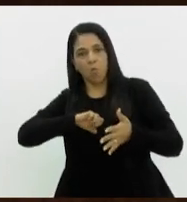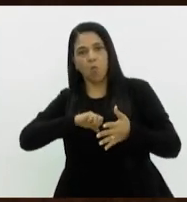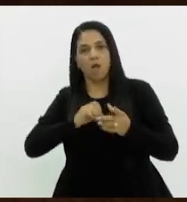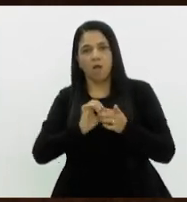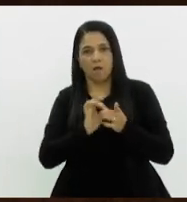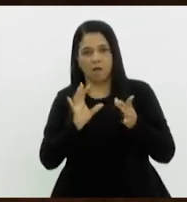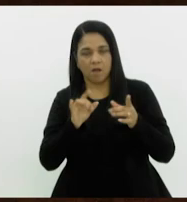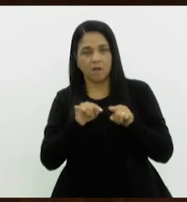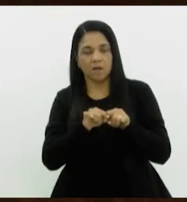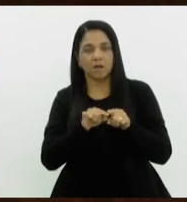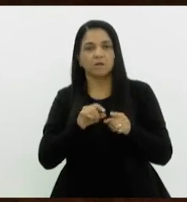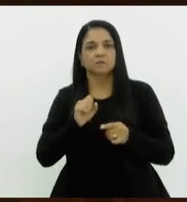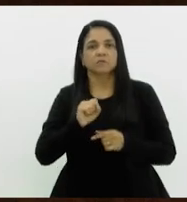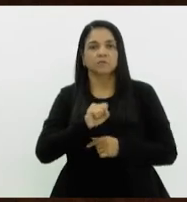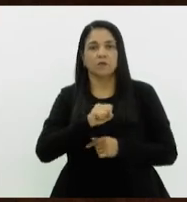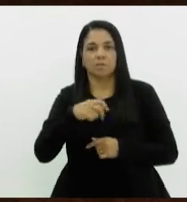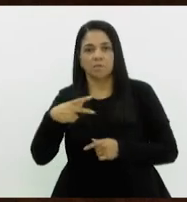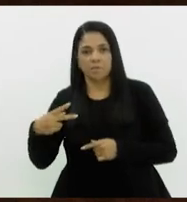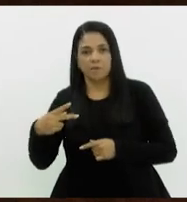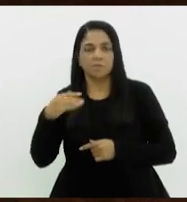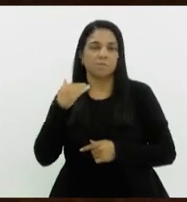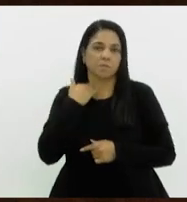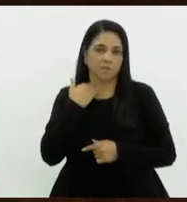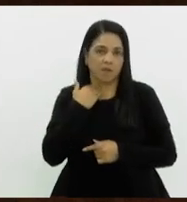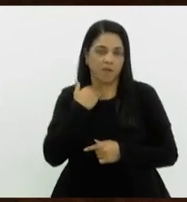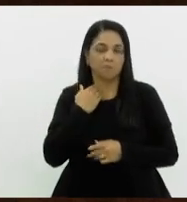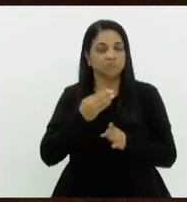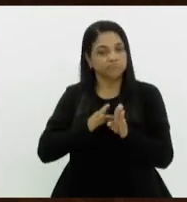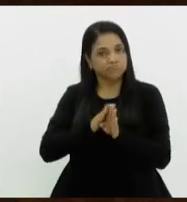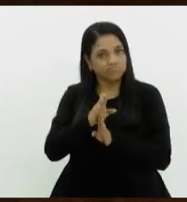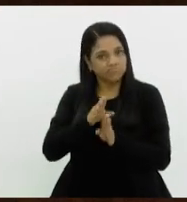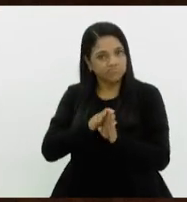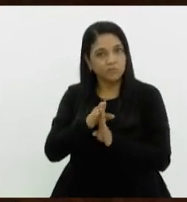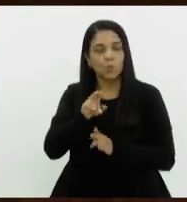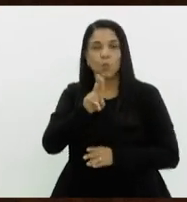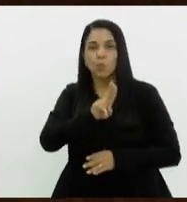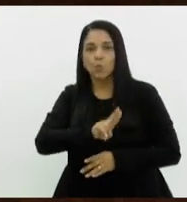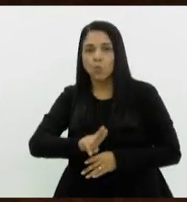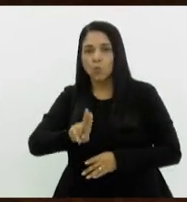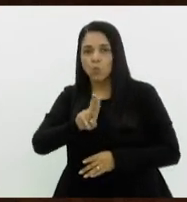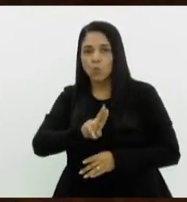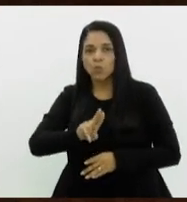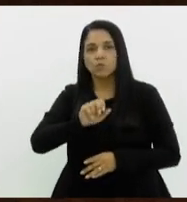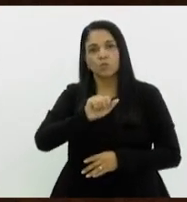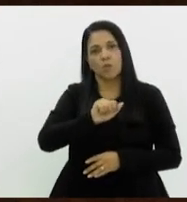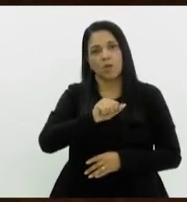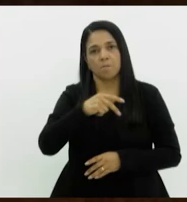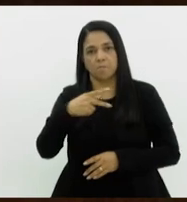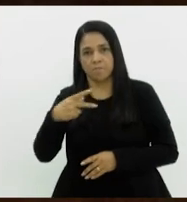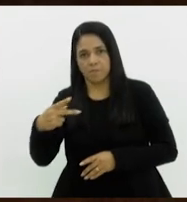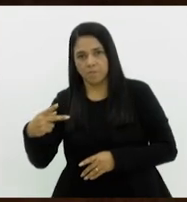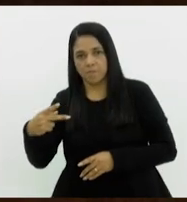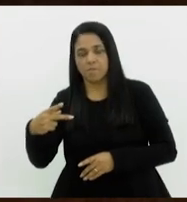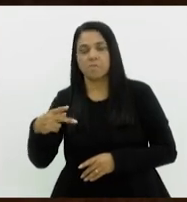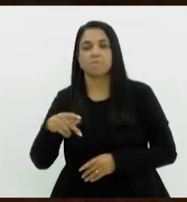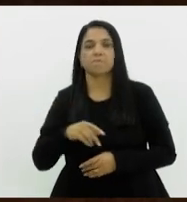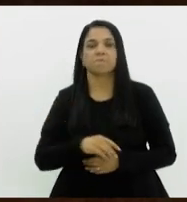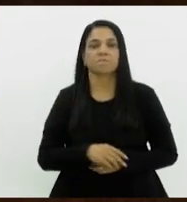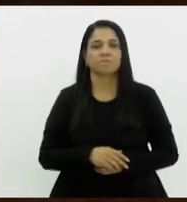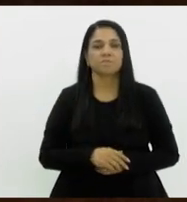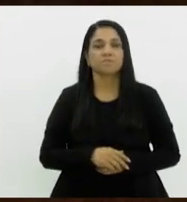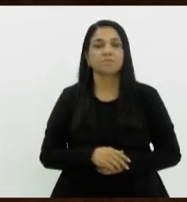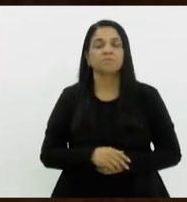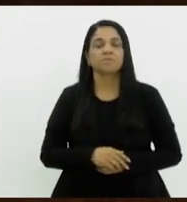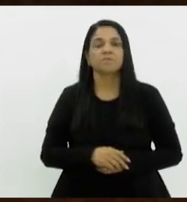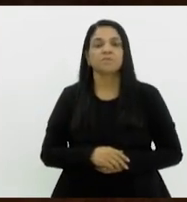de aplicativos bancários, instrução sobre o uso dos referidos aplicativos e